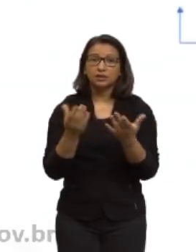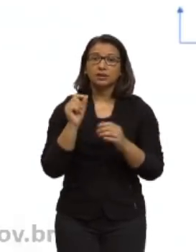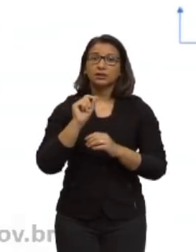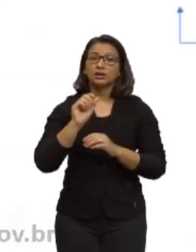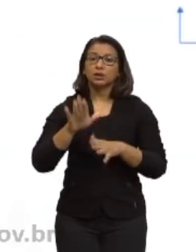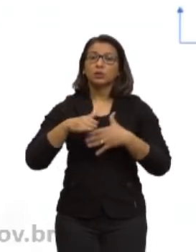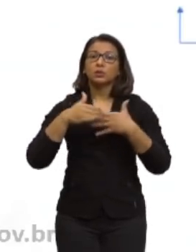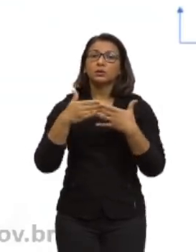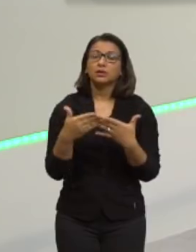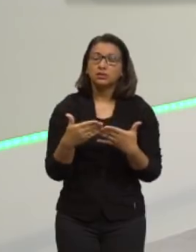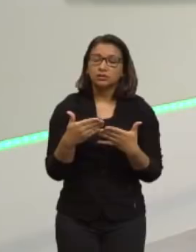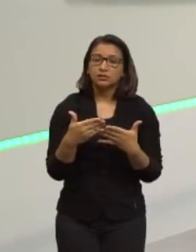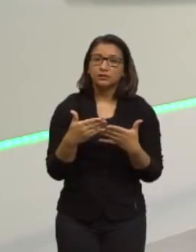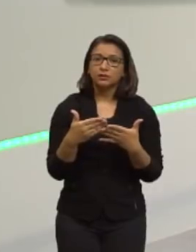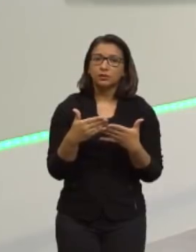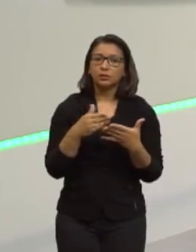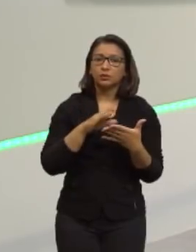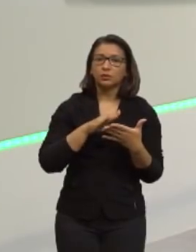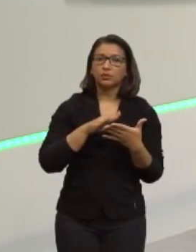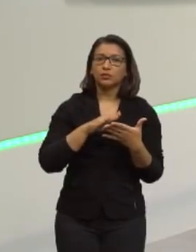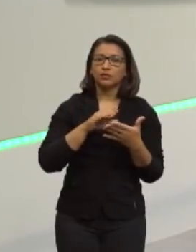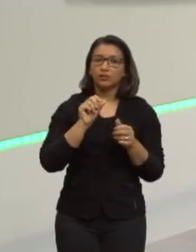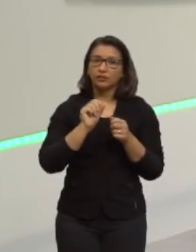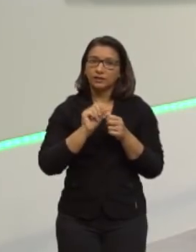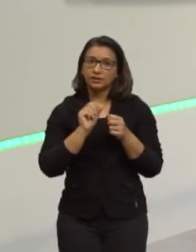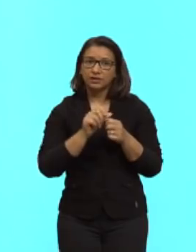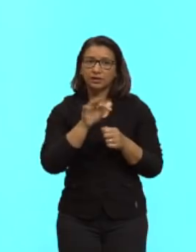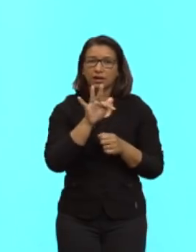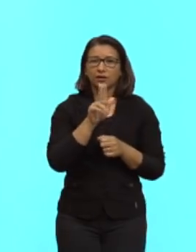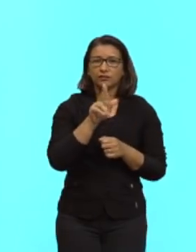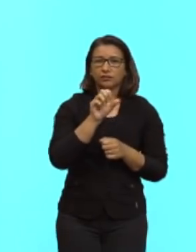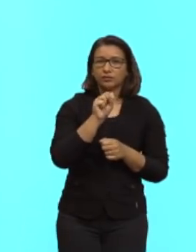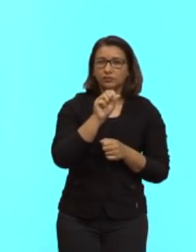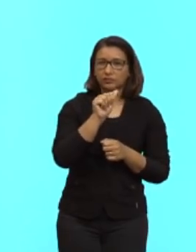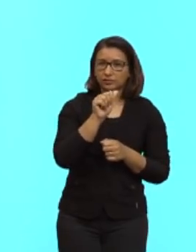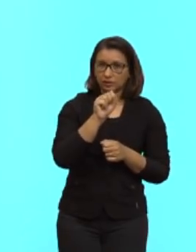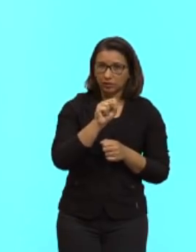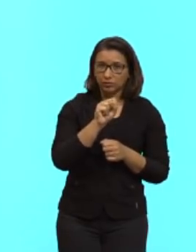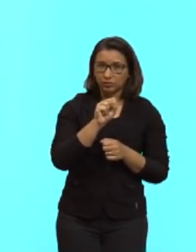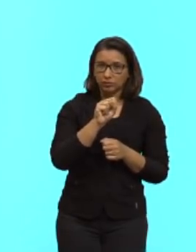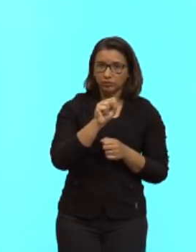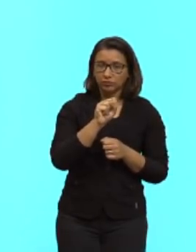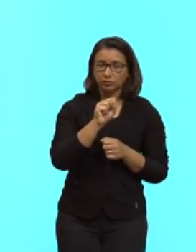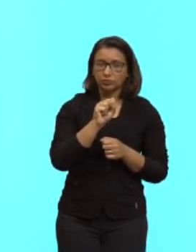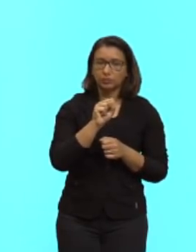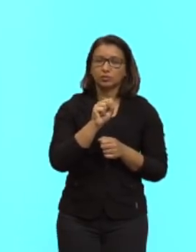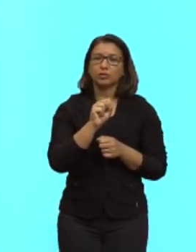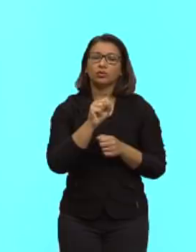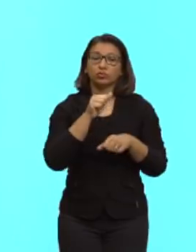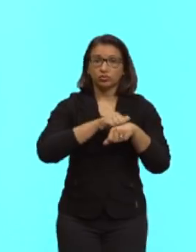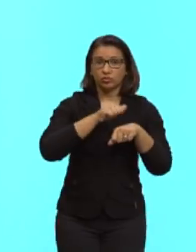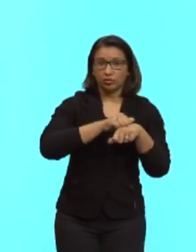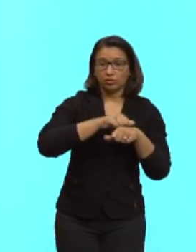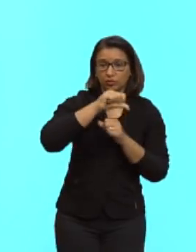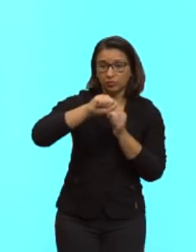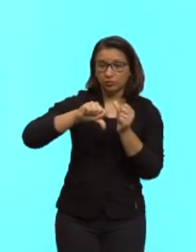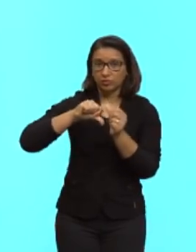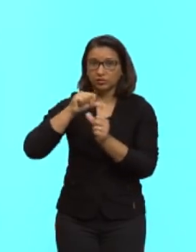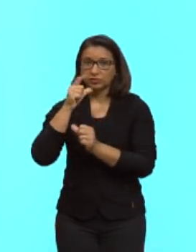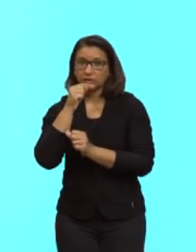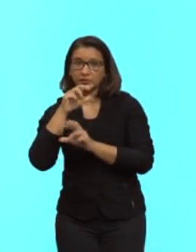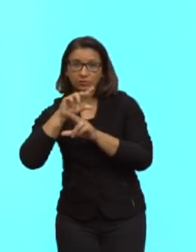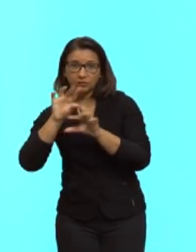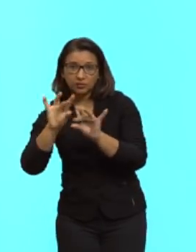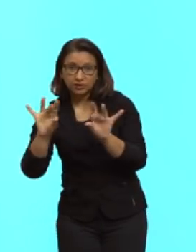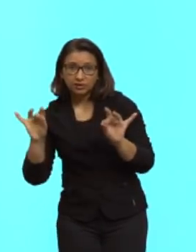promover né a fusão que é a passagem do estado sólido para o estado líquido eu disse para vocês que eu tinha